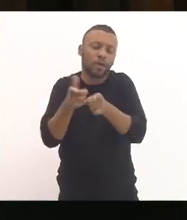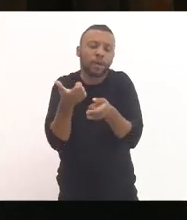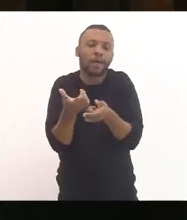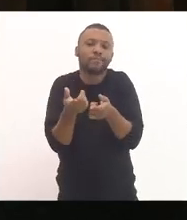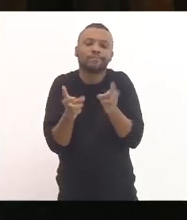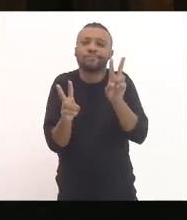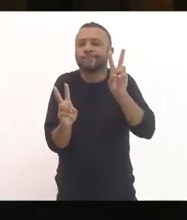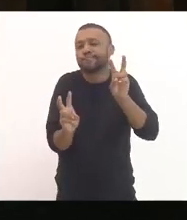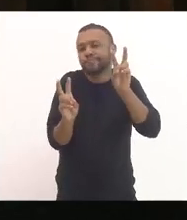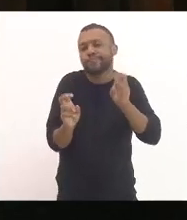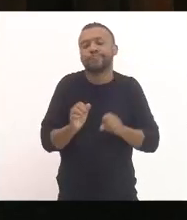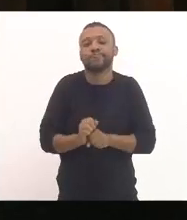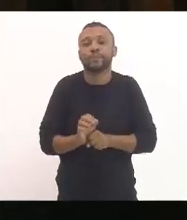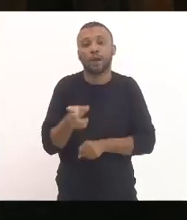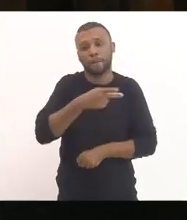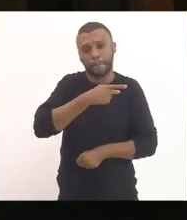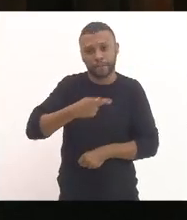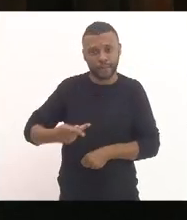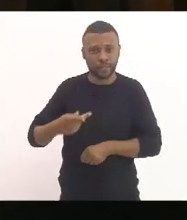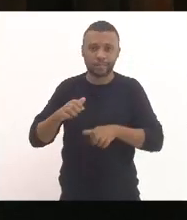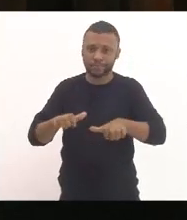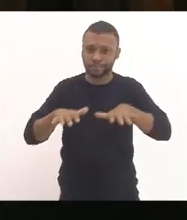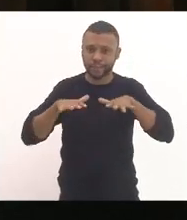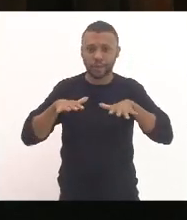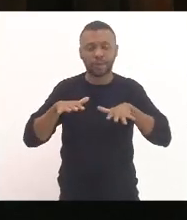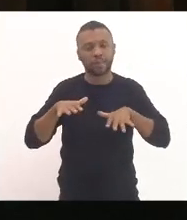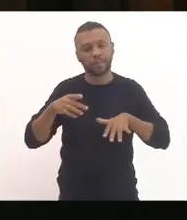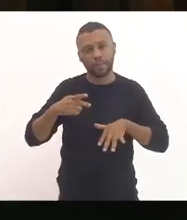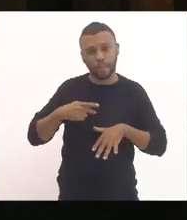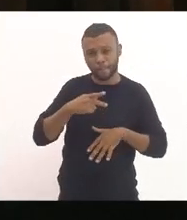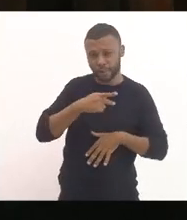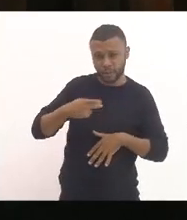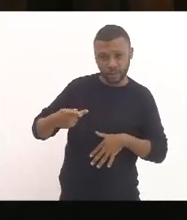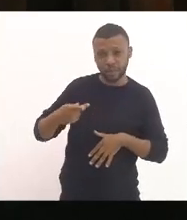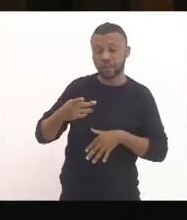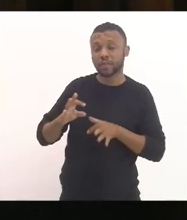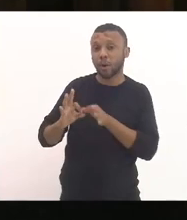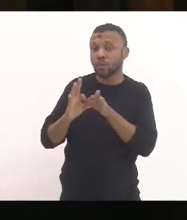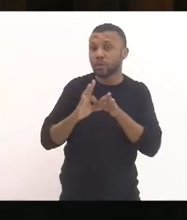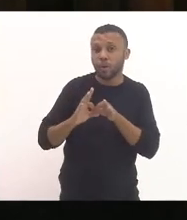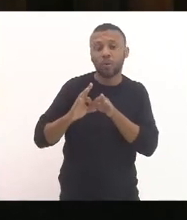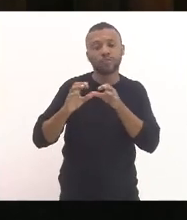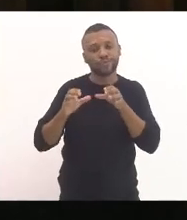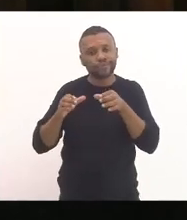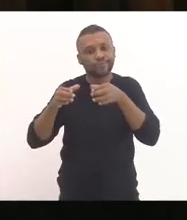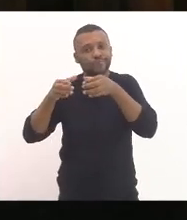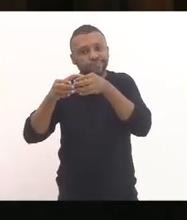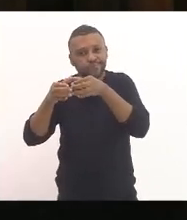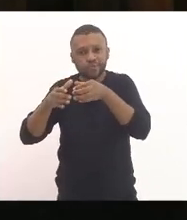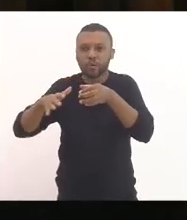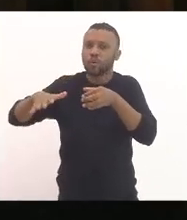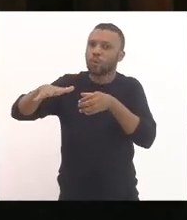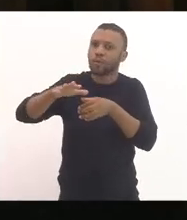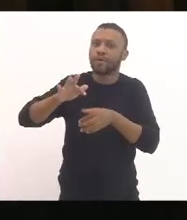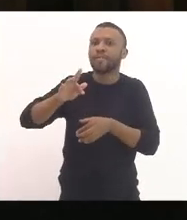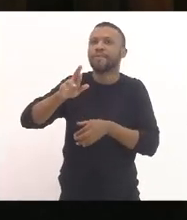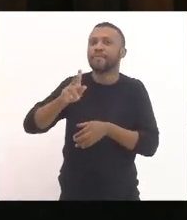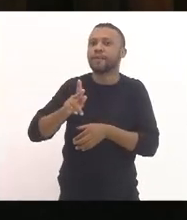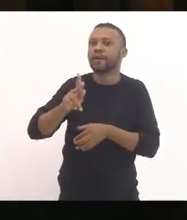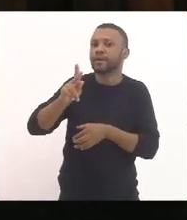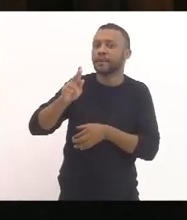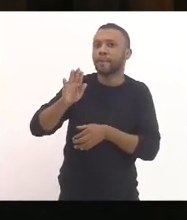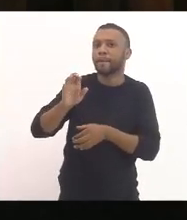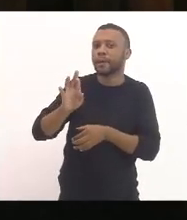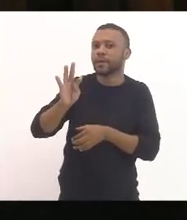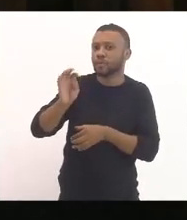de citar presente aqui na safra na área o meu presidente da união de comissário de polícia do Estado comissário fonte Bertoldo aqui